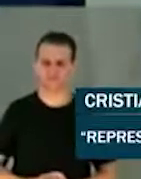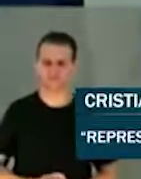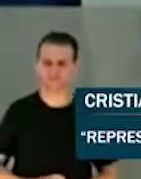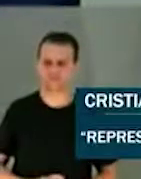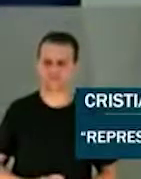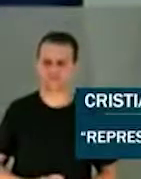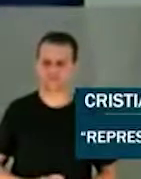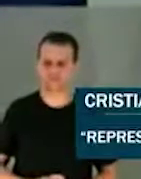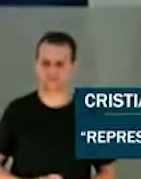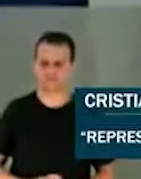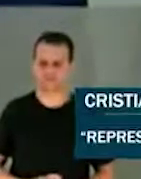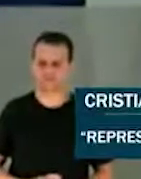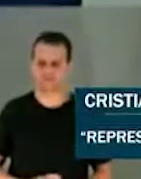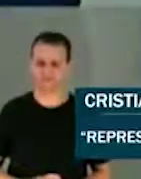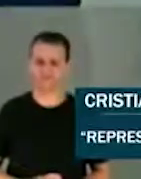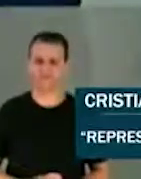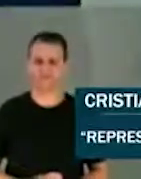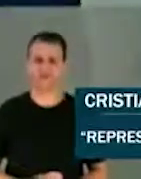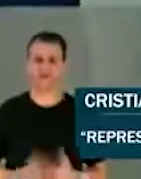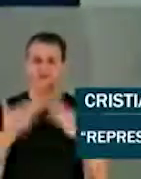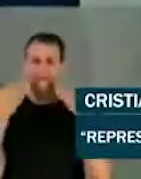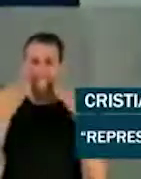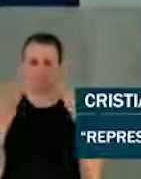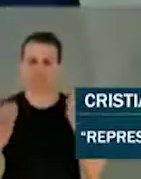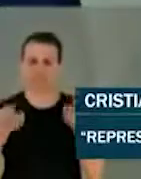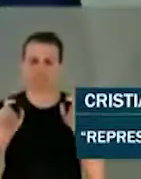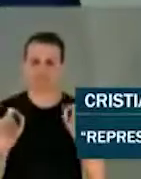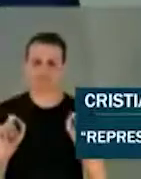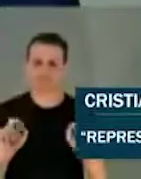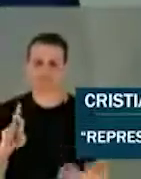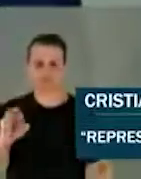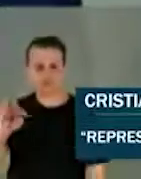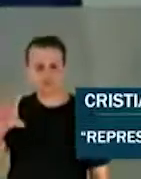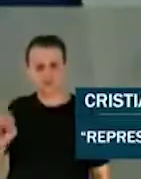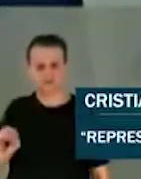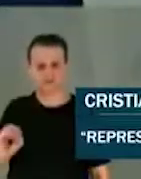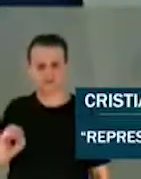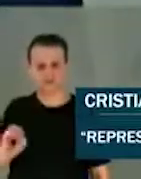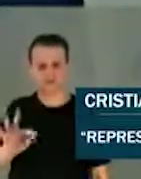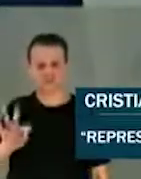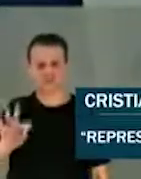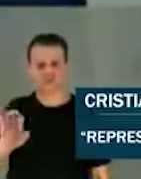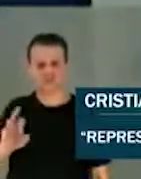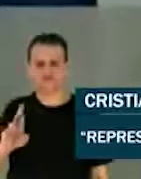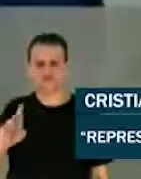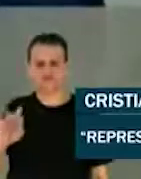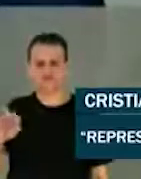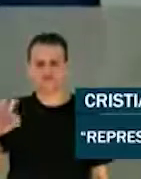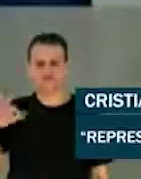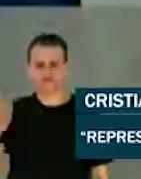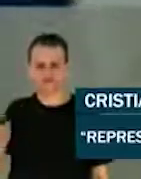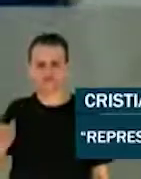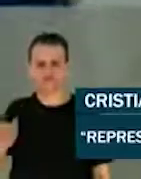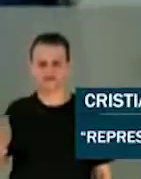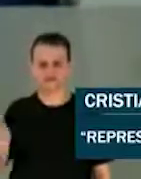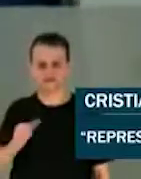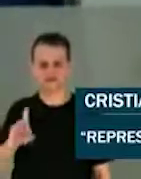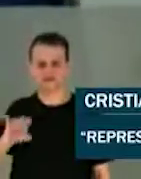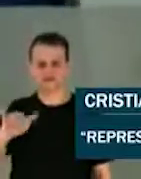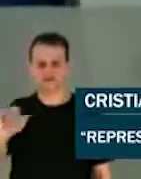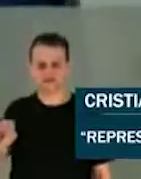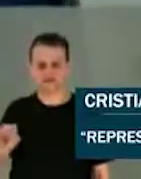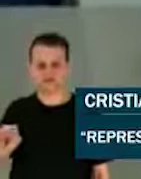por favor ele se apresentando como Roberto Ferreira Dias é isso isso é